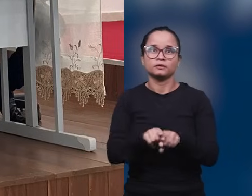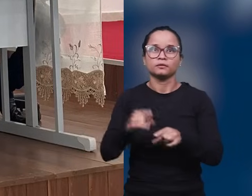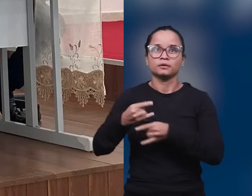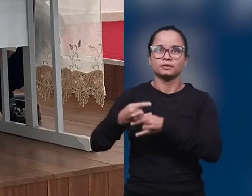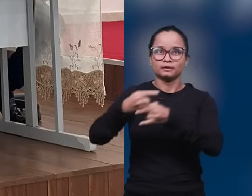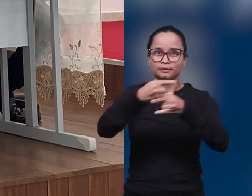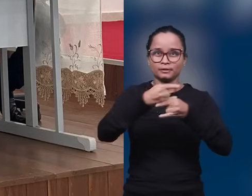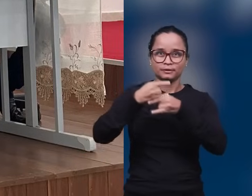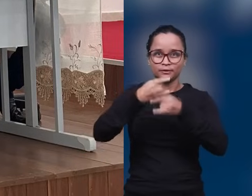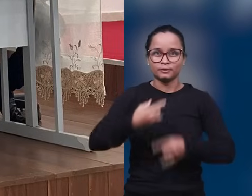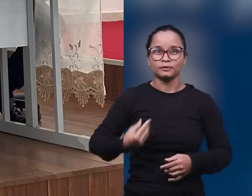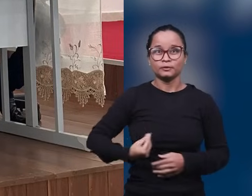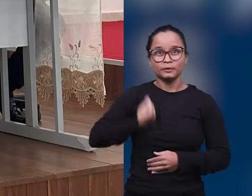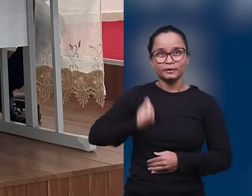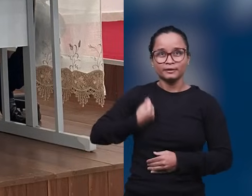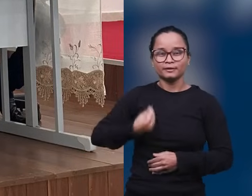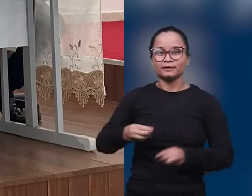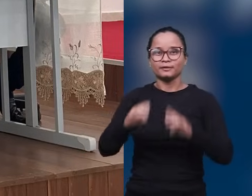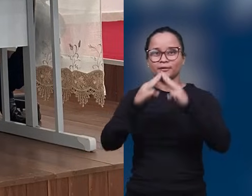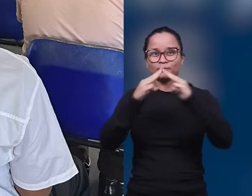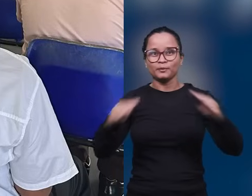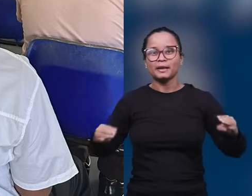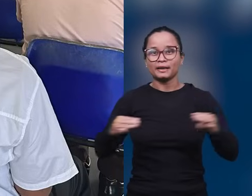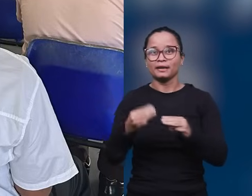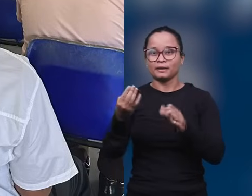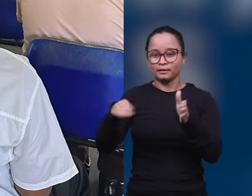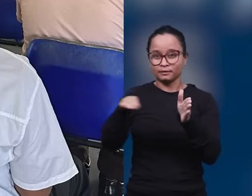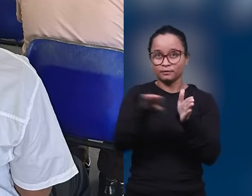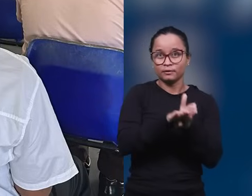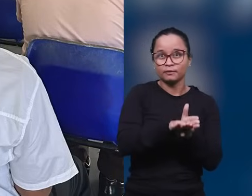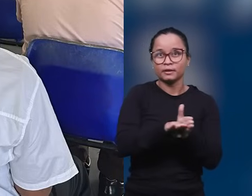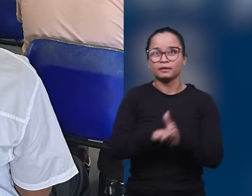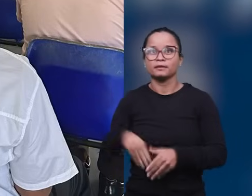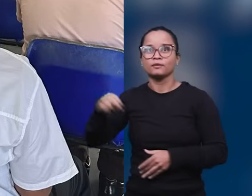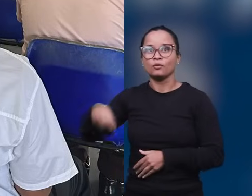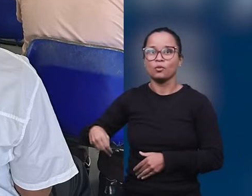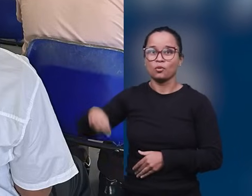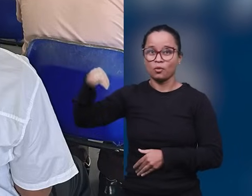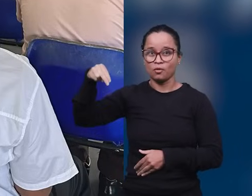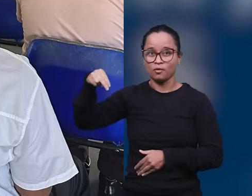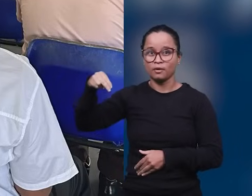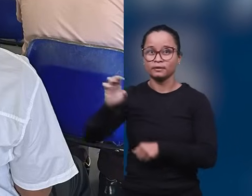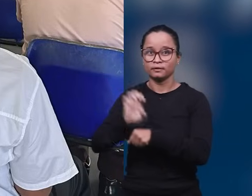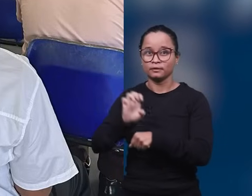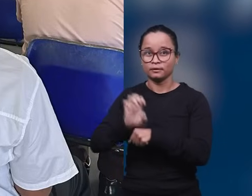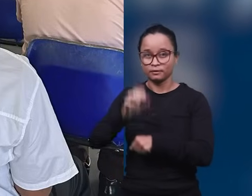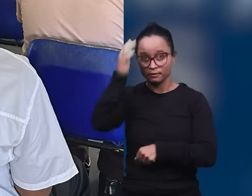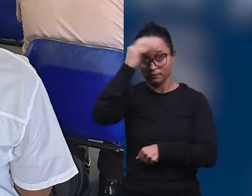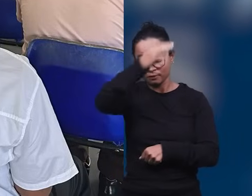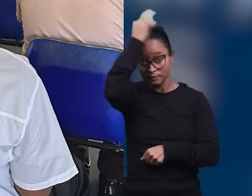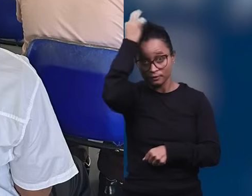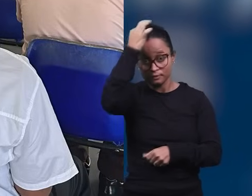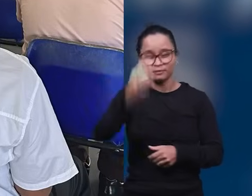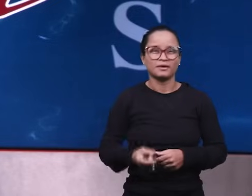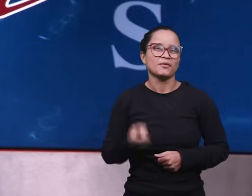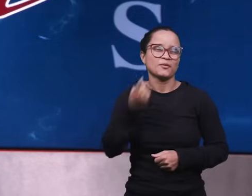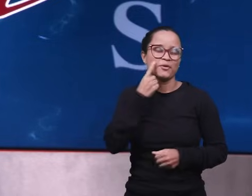live especial e presencial no Manaim de São Mateus, no norte do Estado do Espírito Santo. Vamos conferir.